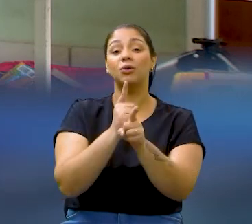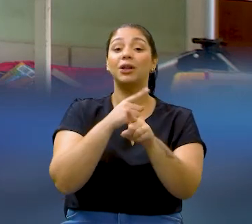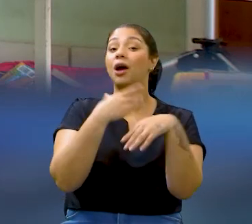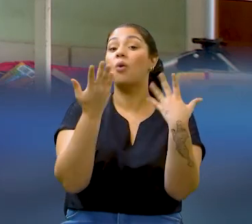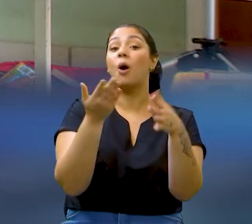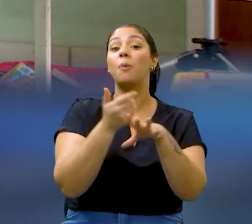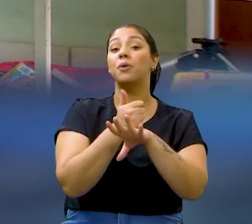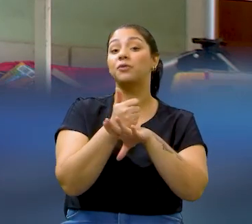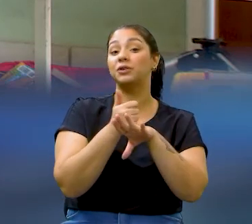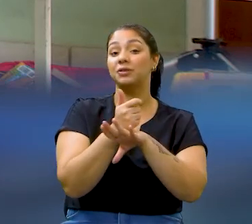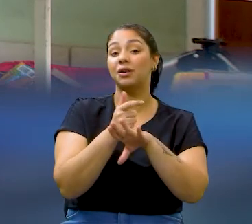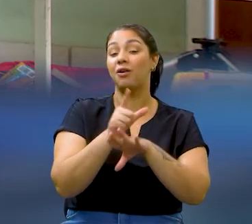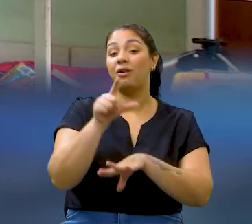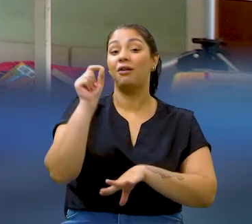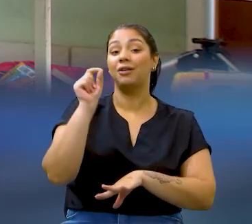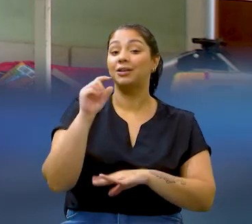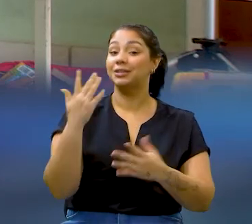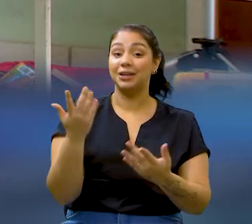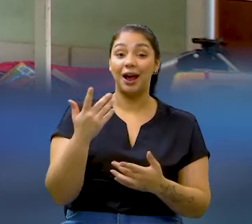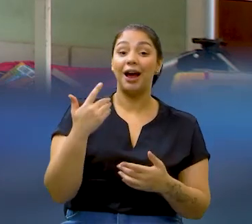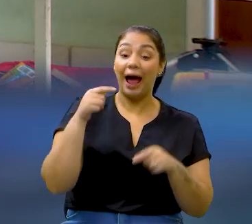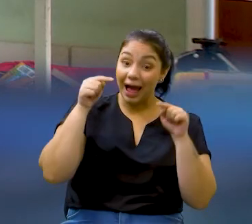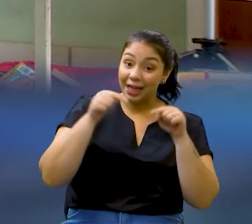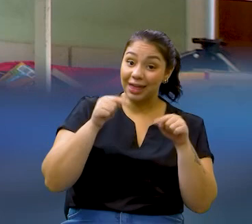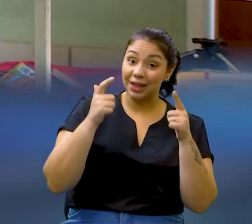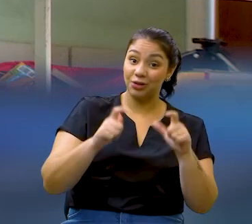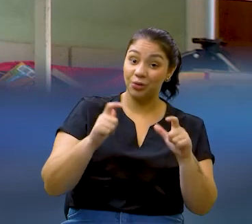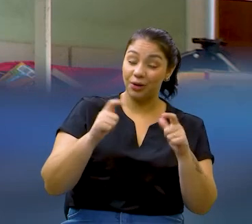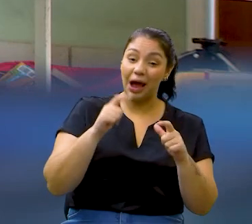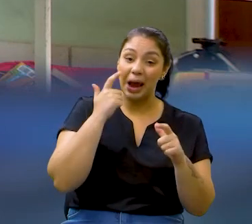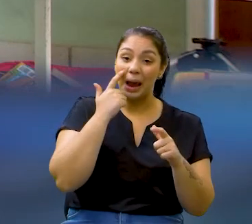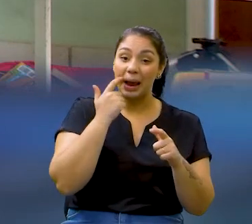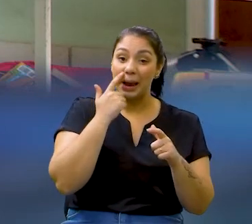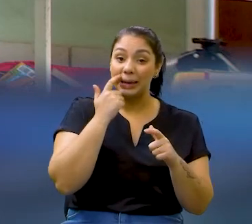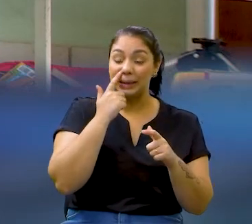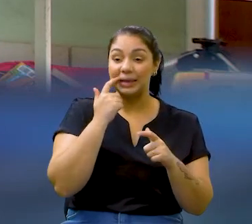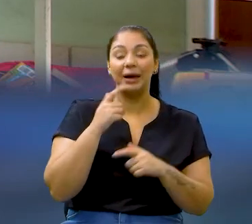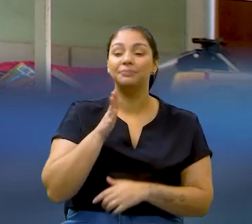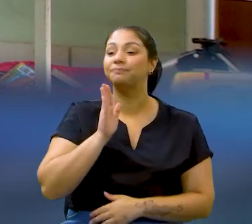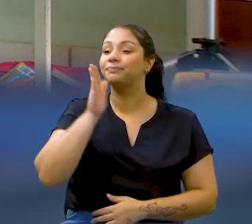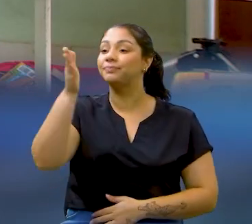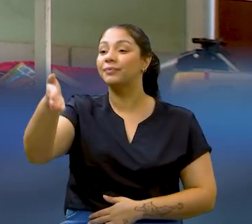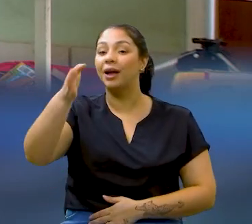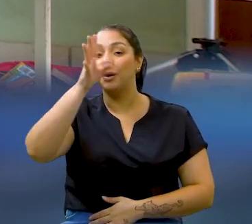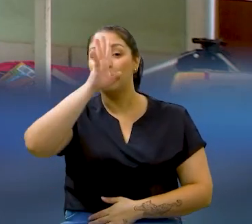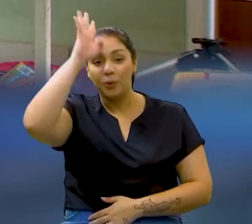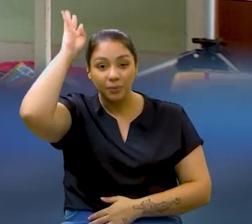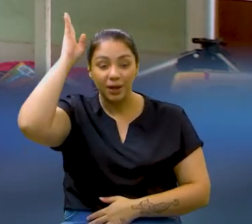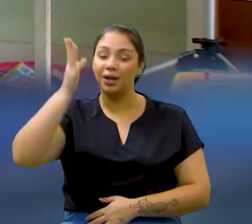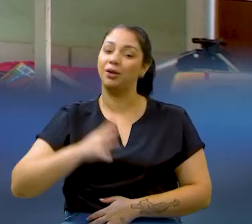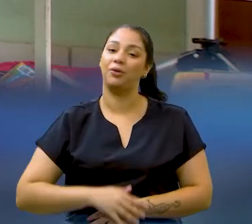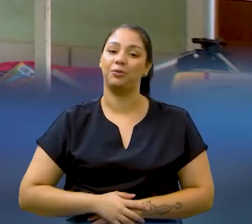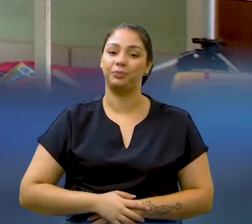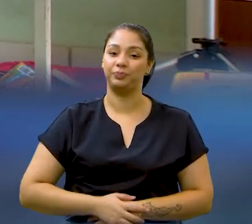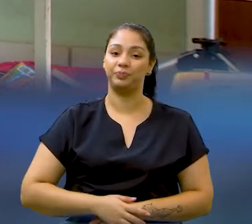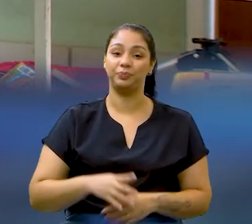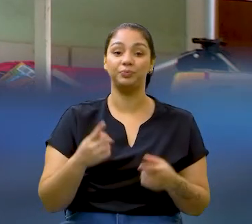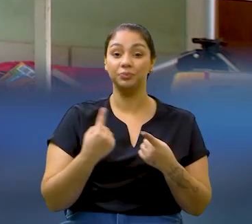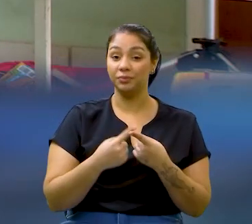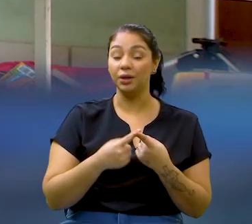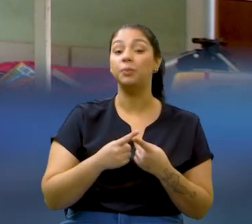a profissão que querem seguir. Né? Então, daqui já saíram, através do Novos Rumos, bombeiros, né? Porque